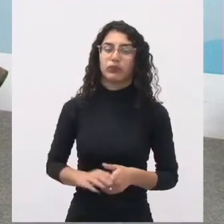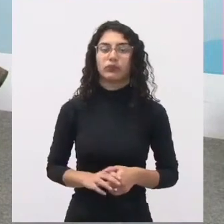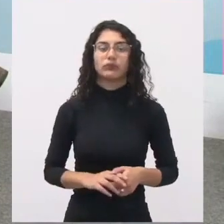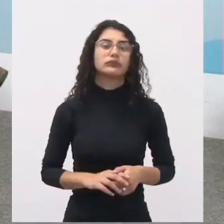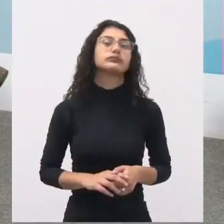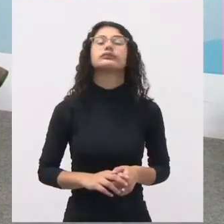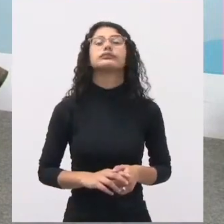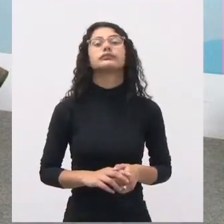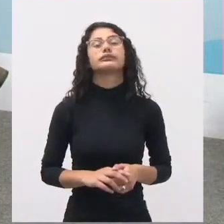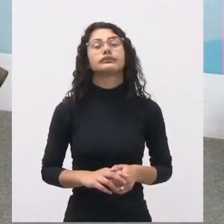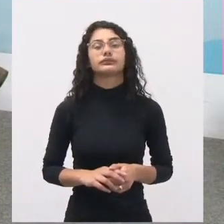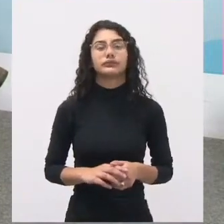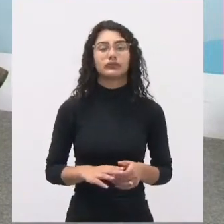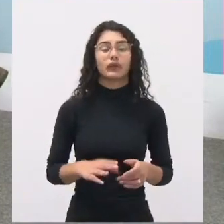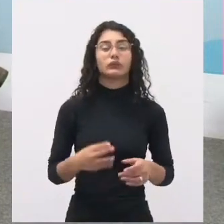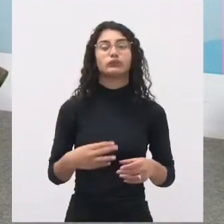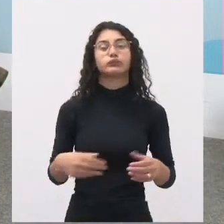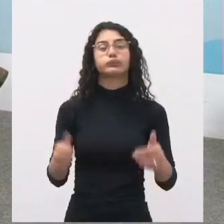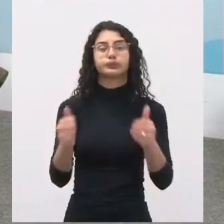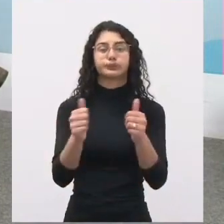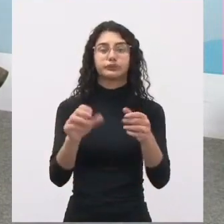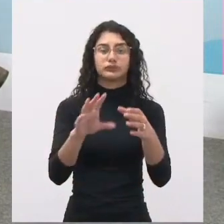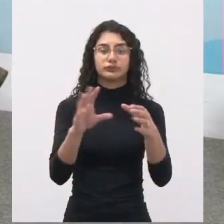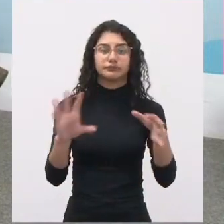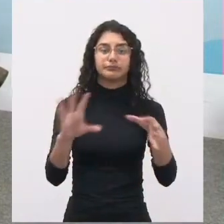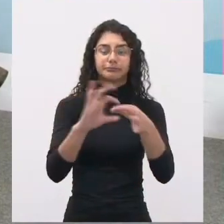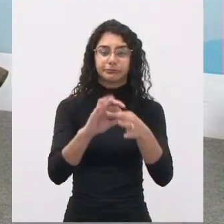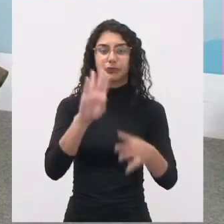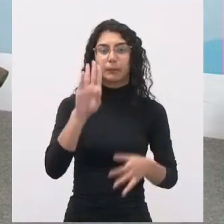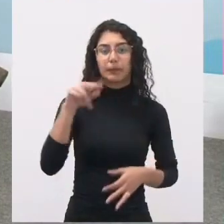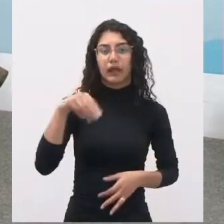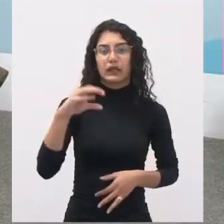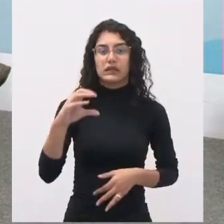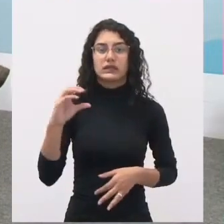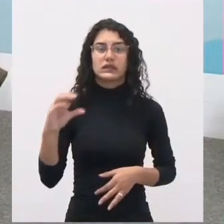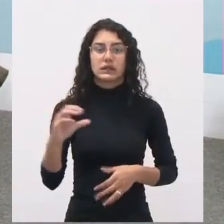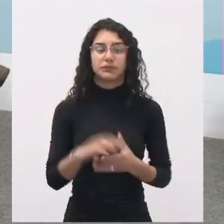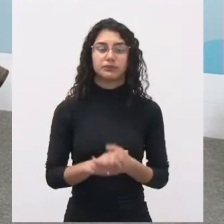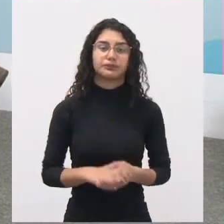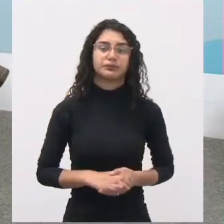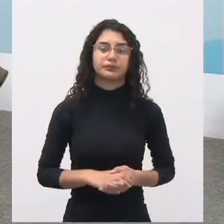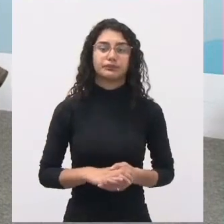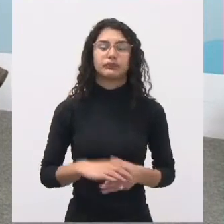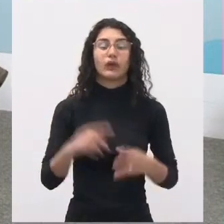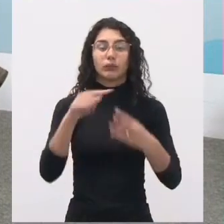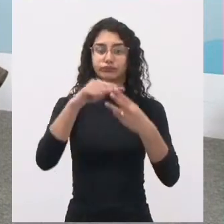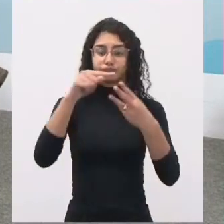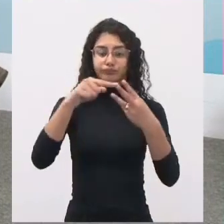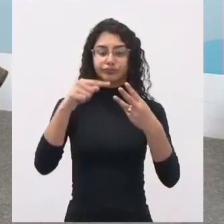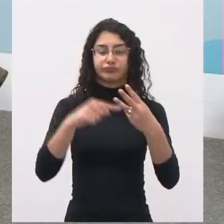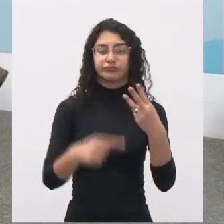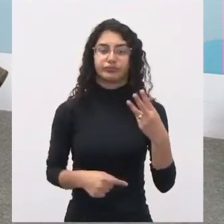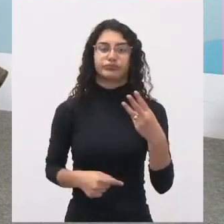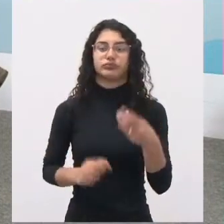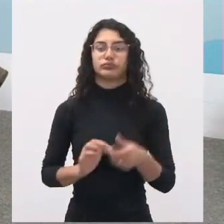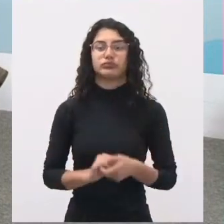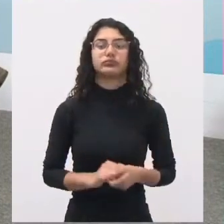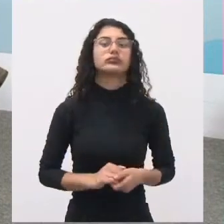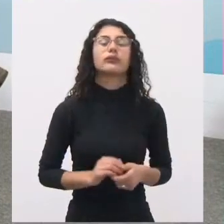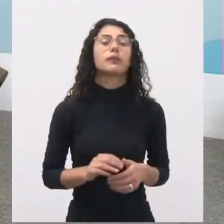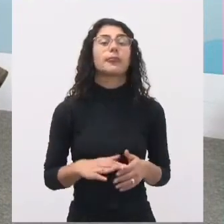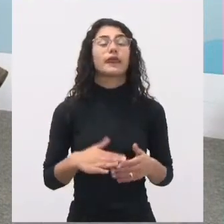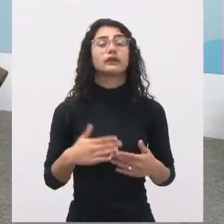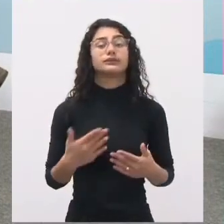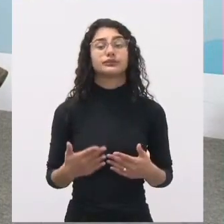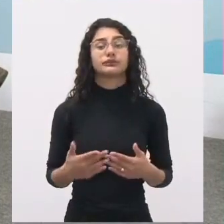são os pressupostos da BNCC, que é reiterado no currículo em ação. Tá? Muito bem essas 3 partes. Então, Marcelo,